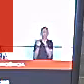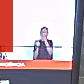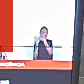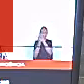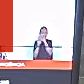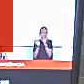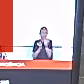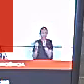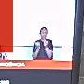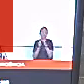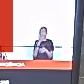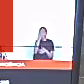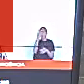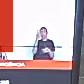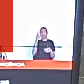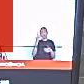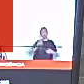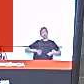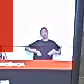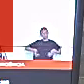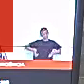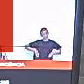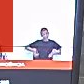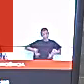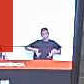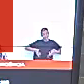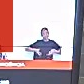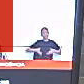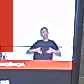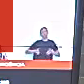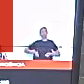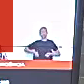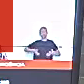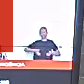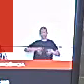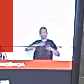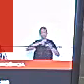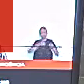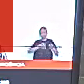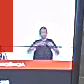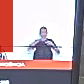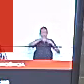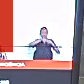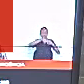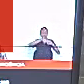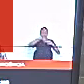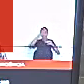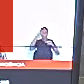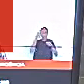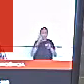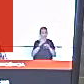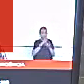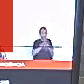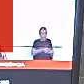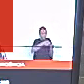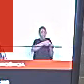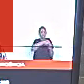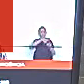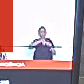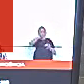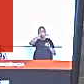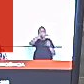de rodas, ela tem que deixar a cadeira e ser carregada no ônibus. São poucos os ônibus até hoje